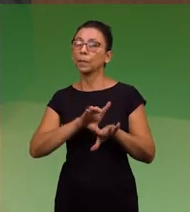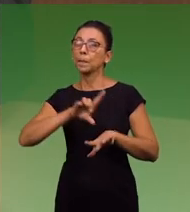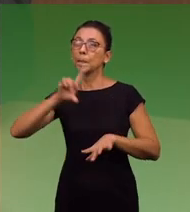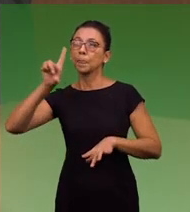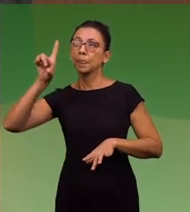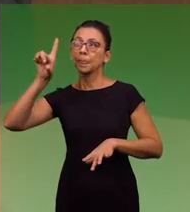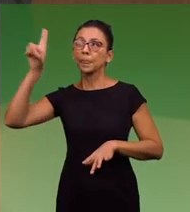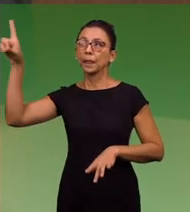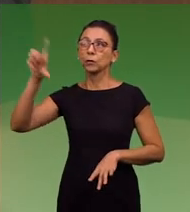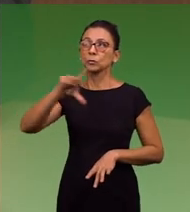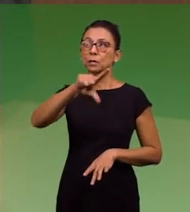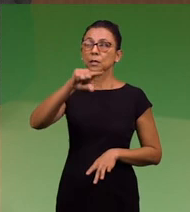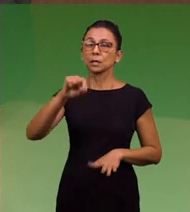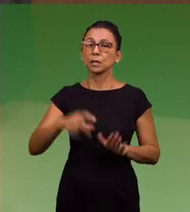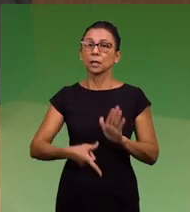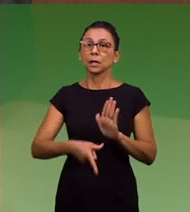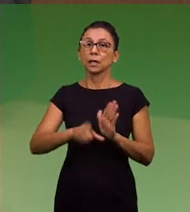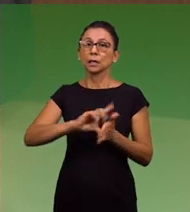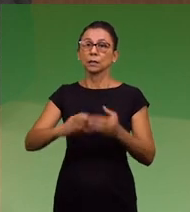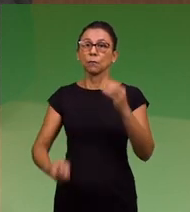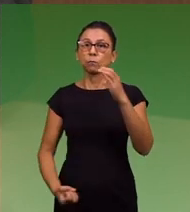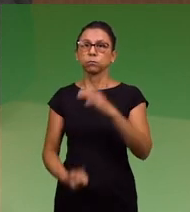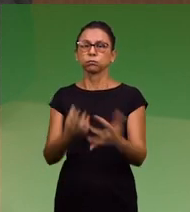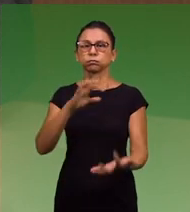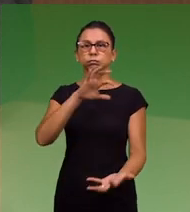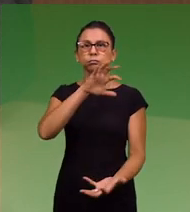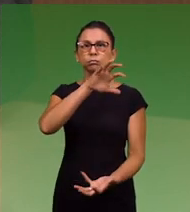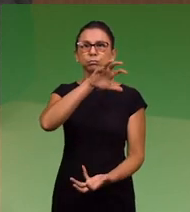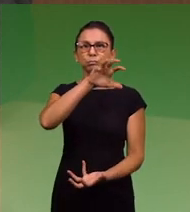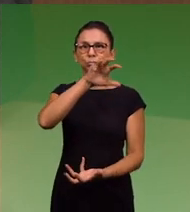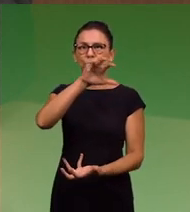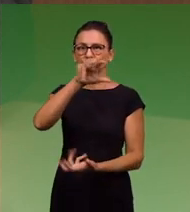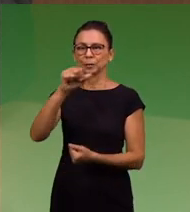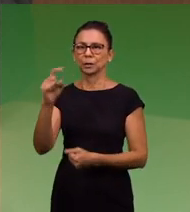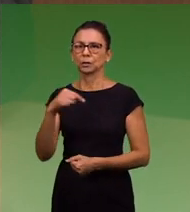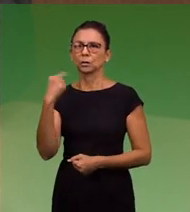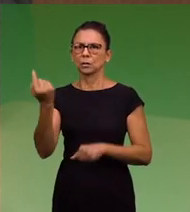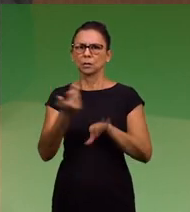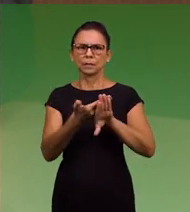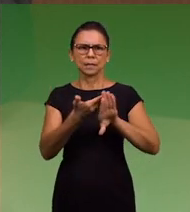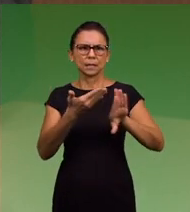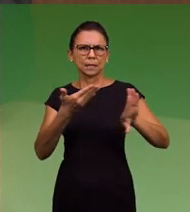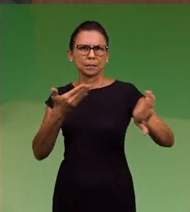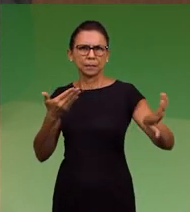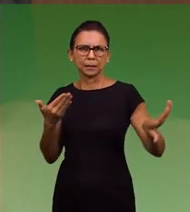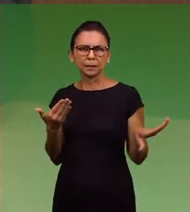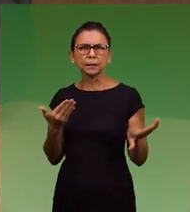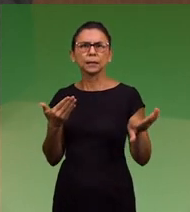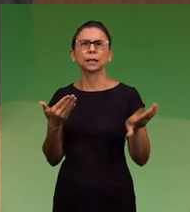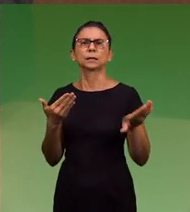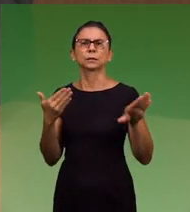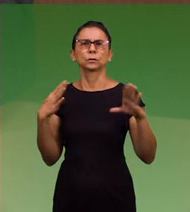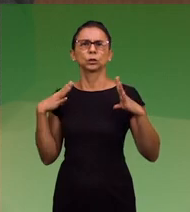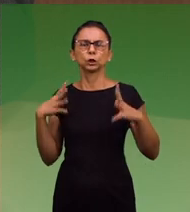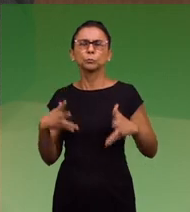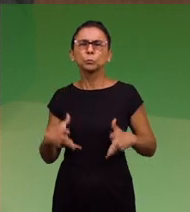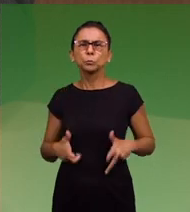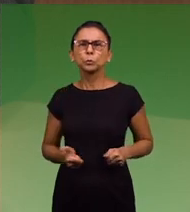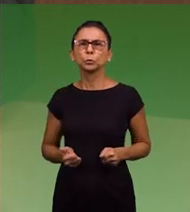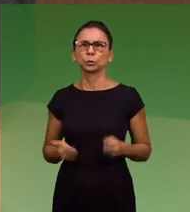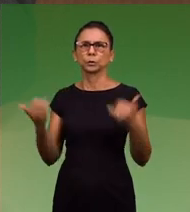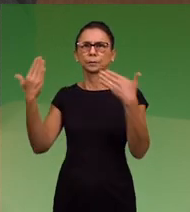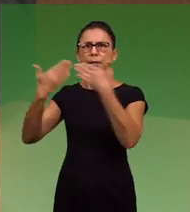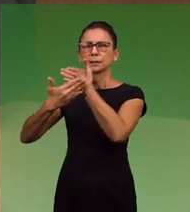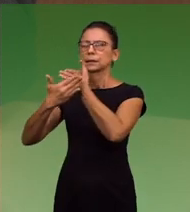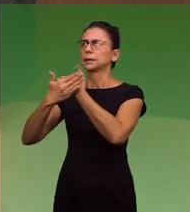elegeu nele antes da fundação do mundo, para que fôssemos santos e irrepreensíveis diante dele em amor. Então, Paulo